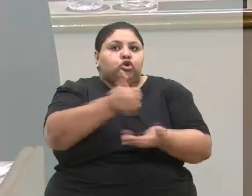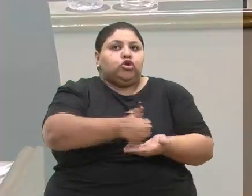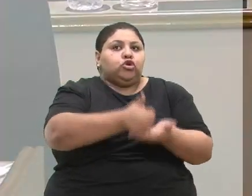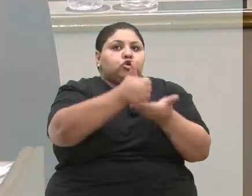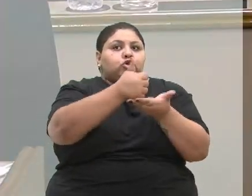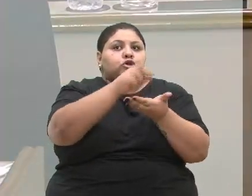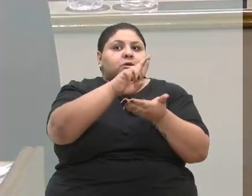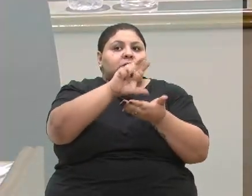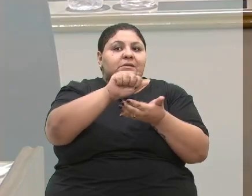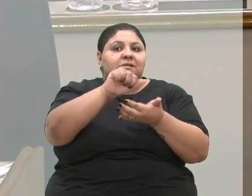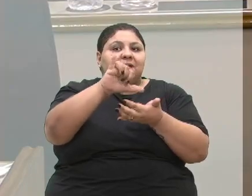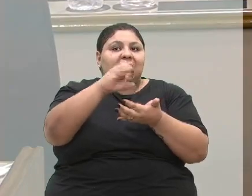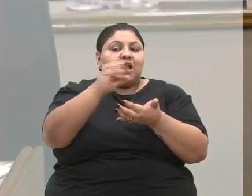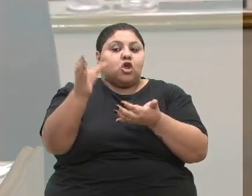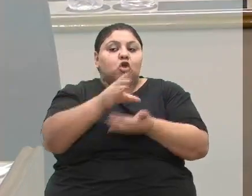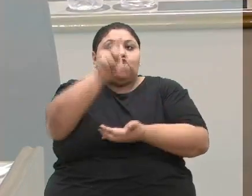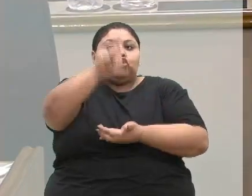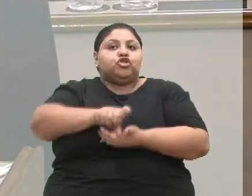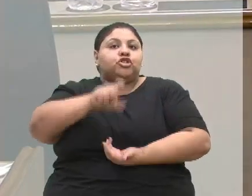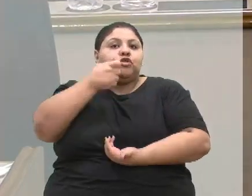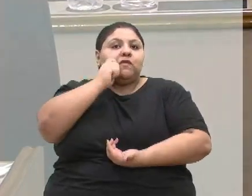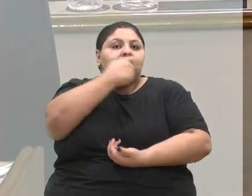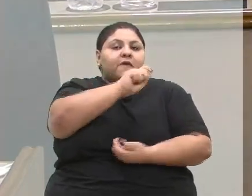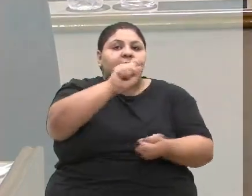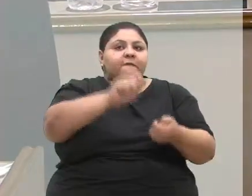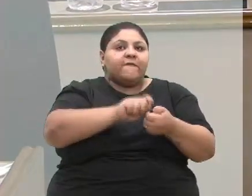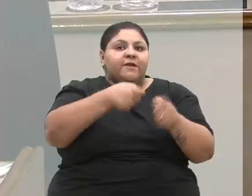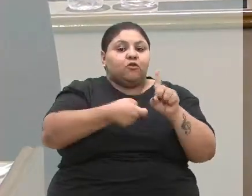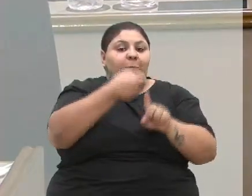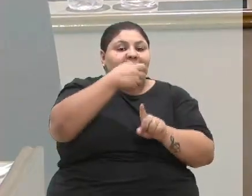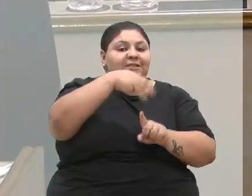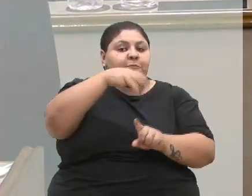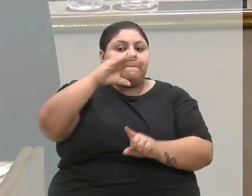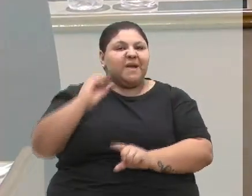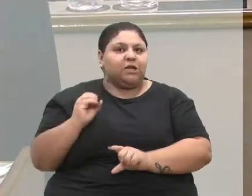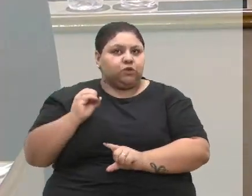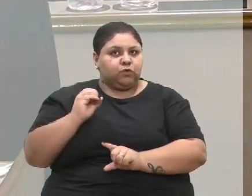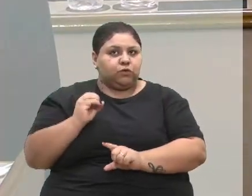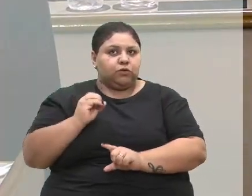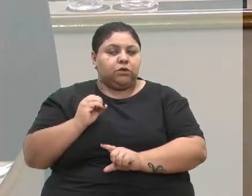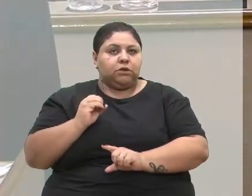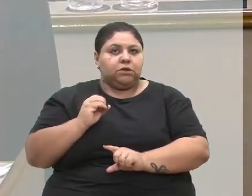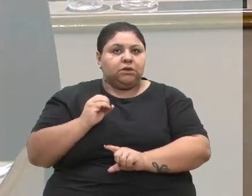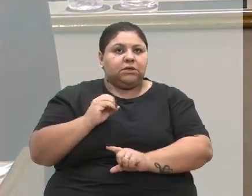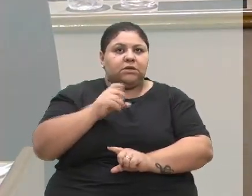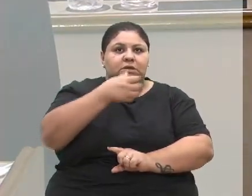raio-x odontológico realizado no mês de março. Foram